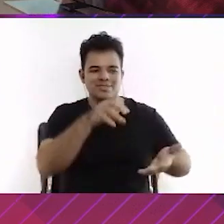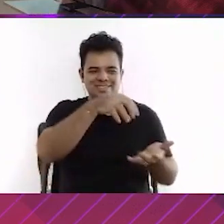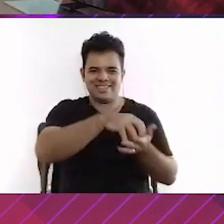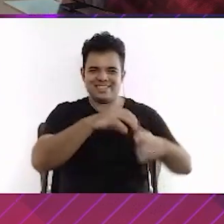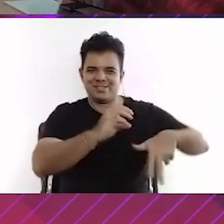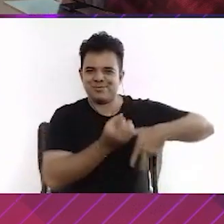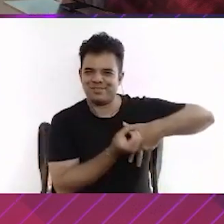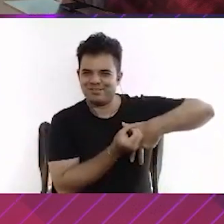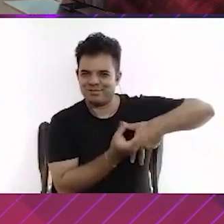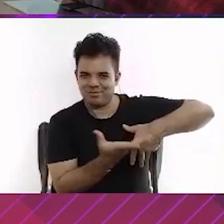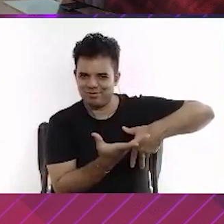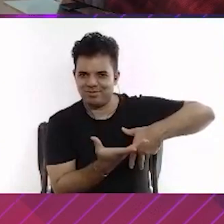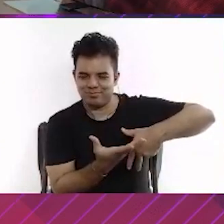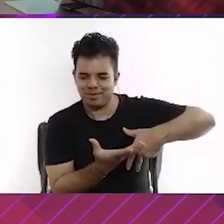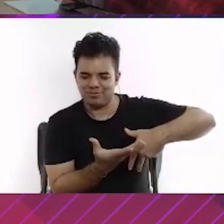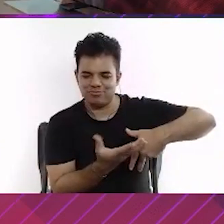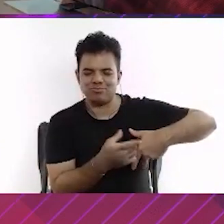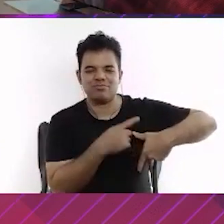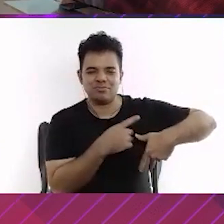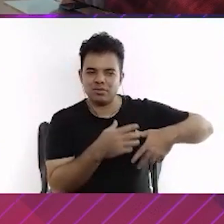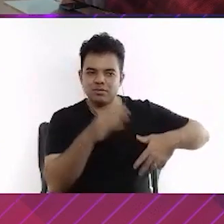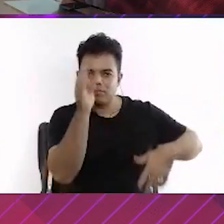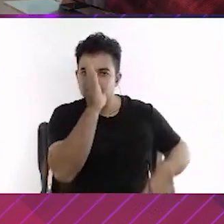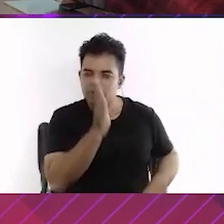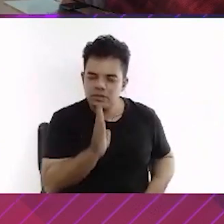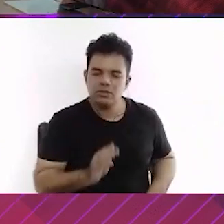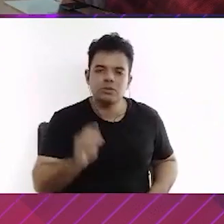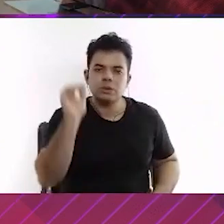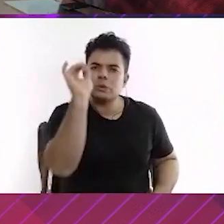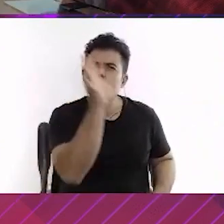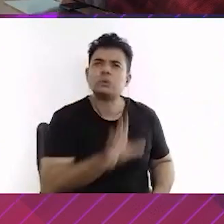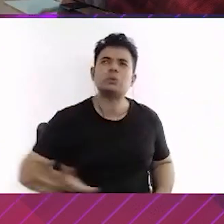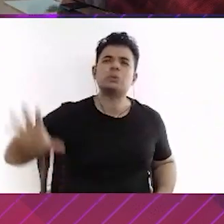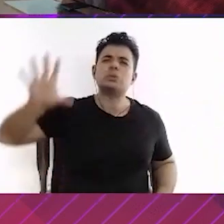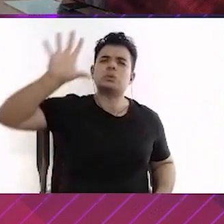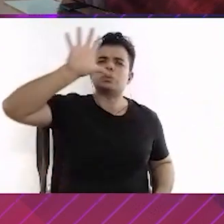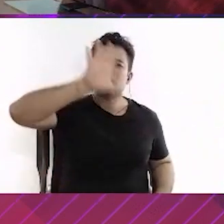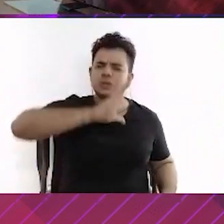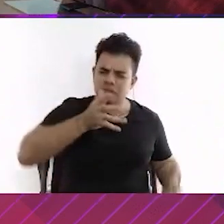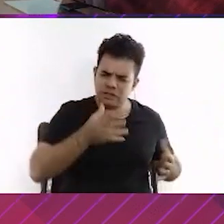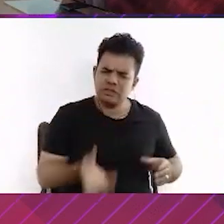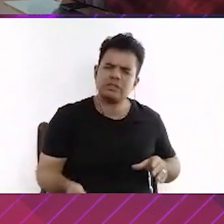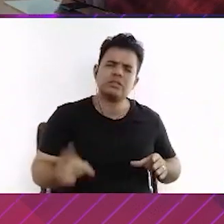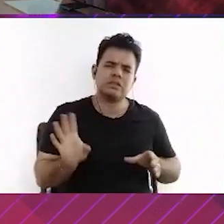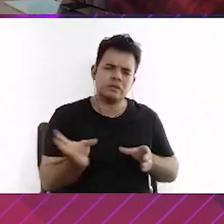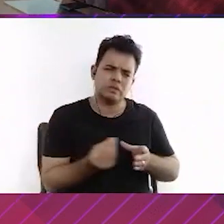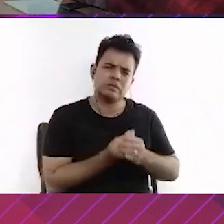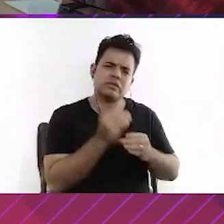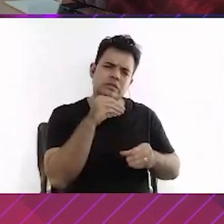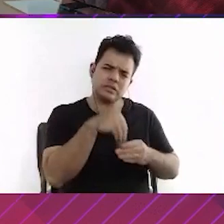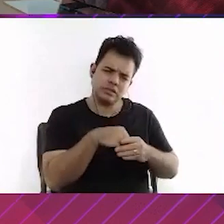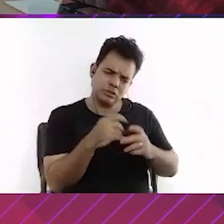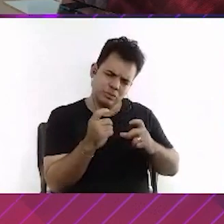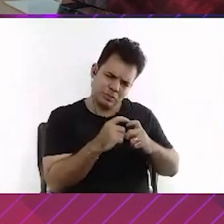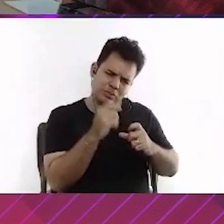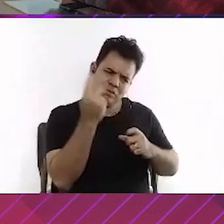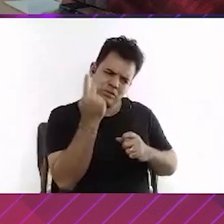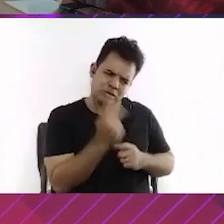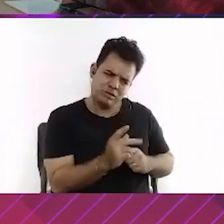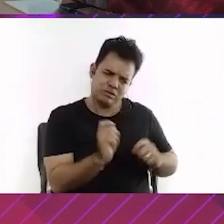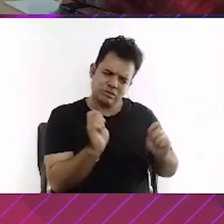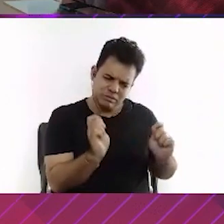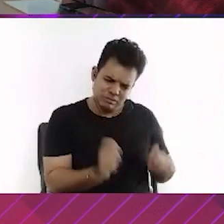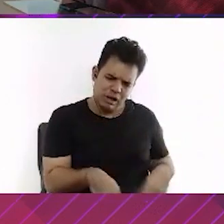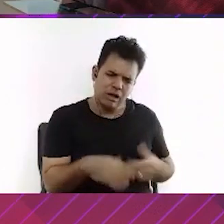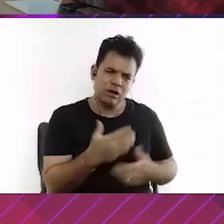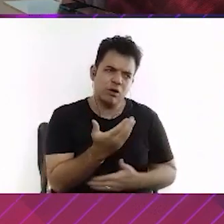Brasil para poder apresentar que isso é possível fazer e implementar dentro desses hospitais, né? A ideia é justamente